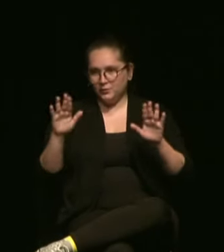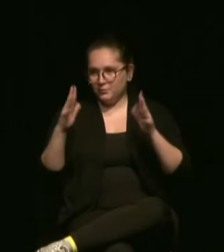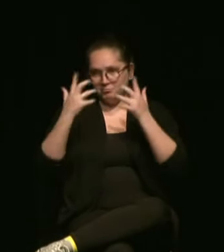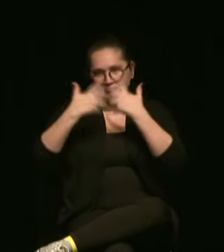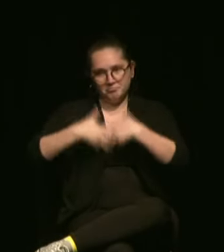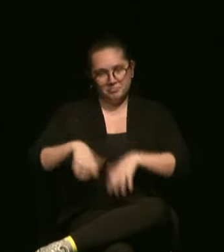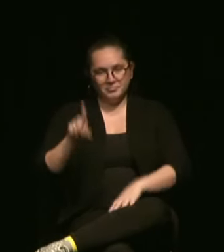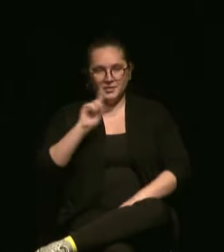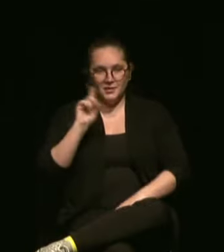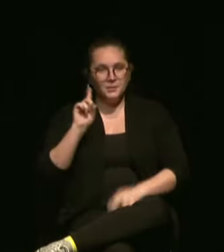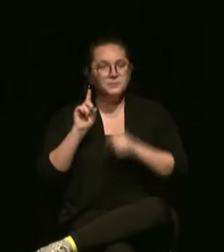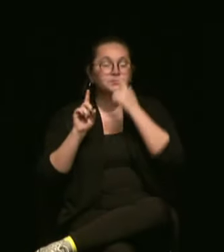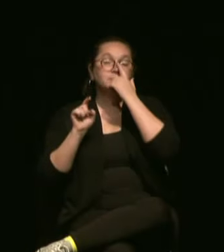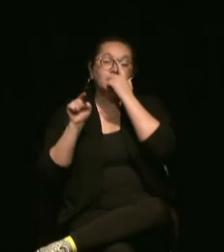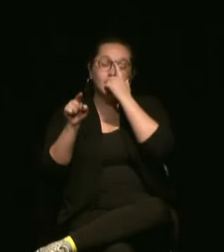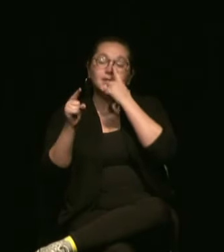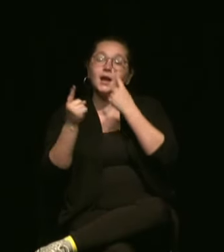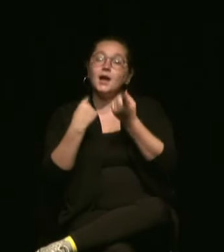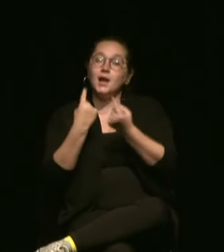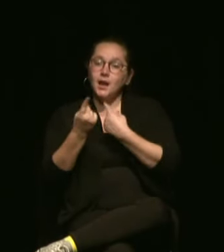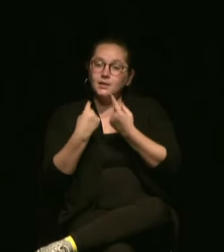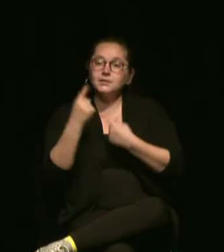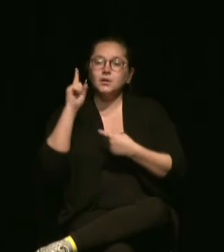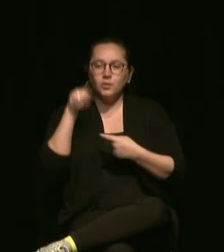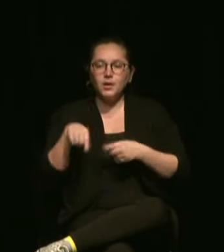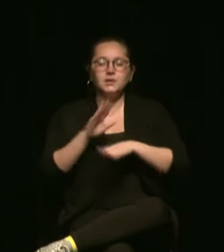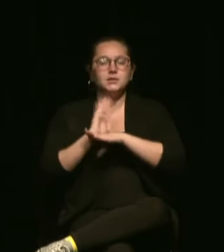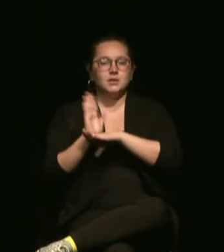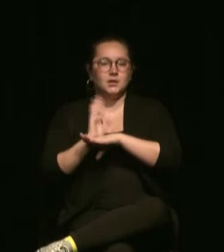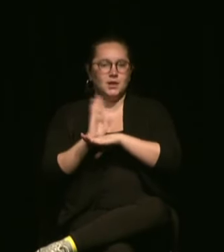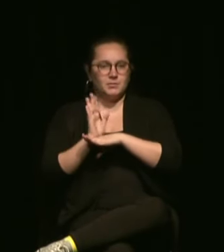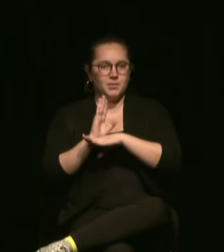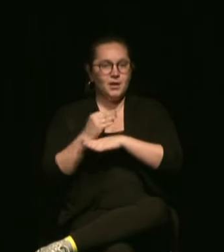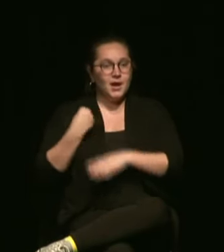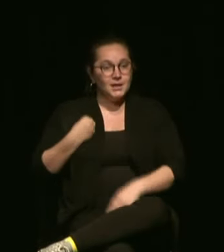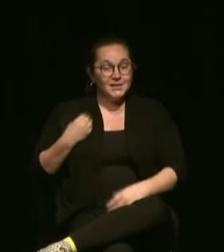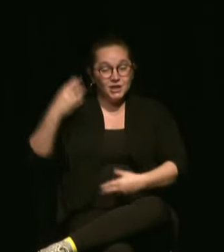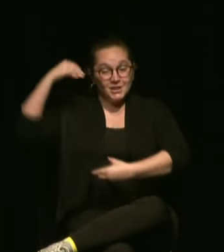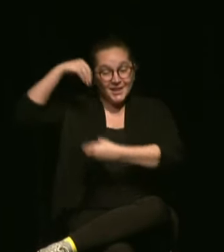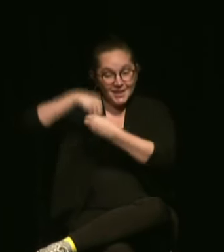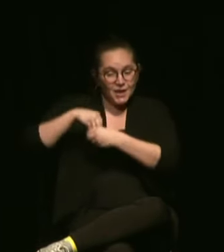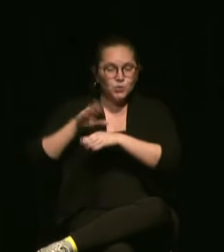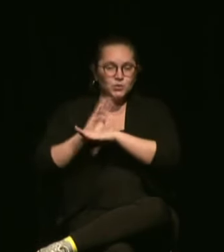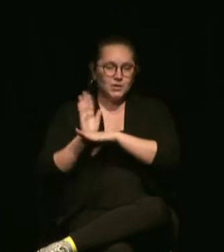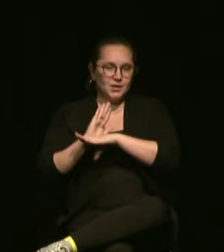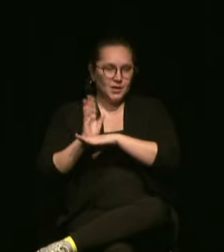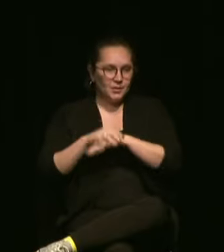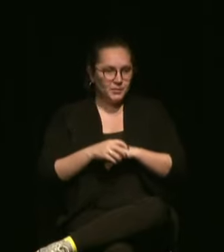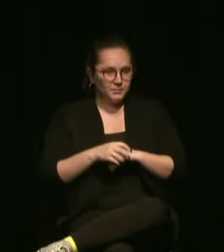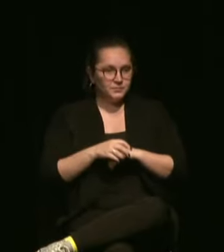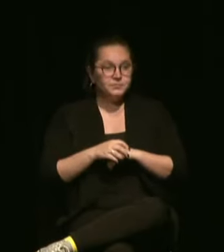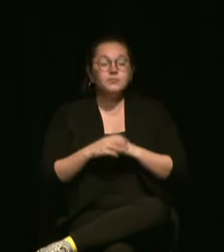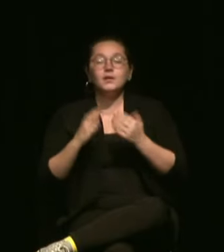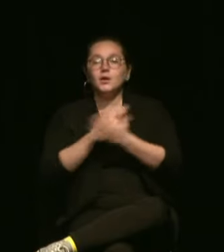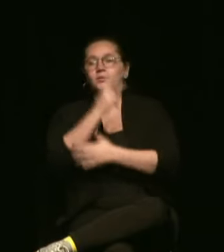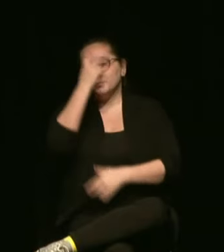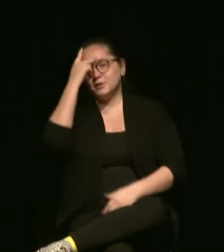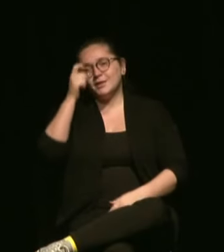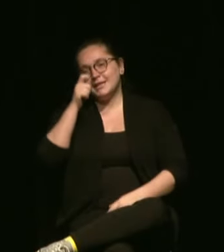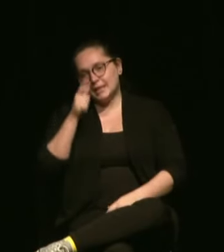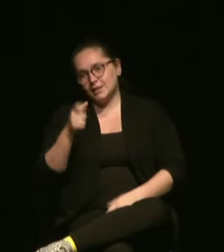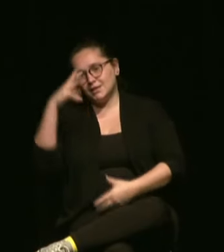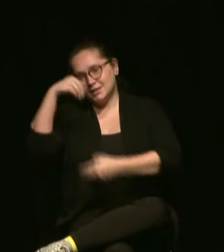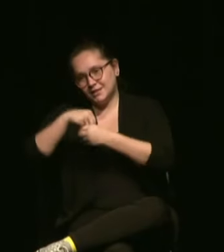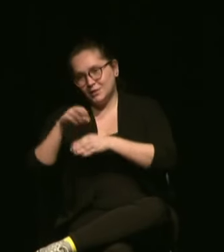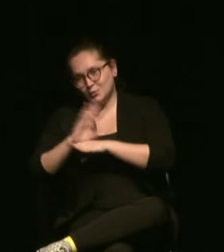funciona. E, de fato, a relação é uma relação de cinema. Ela existe no cinema. Ele tendia a dizer que as pessoas são mais interessantes no